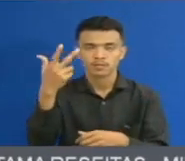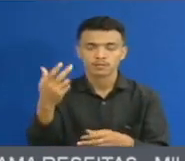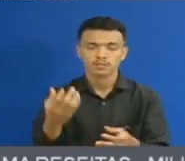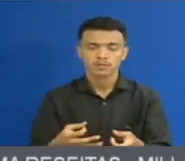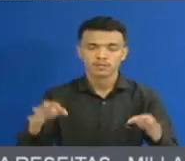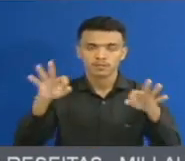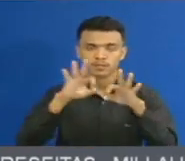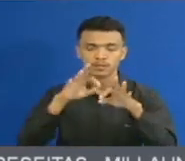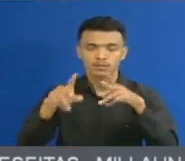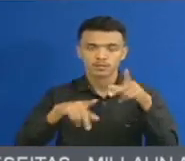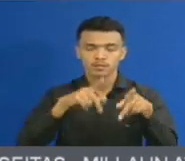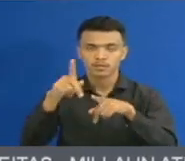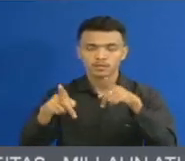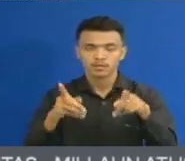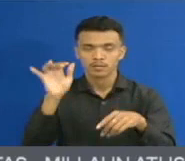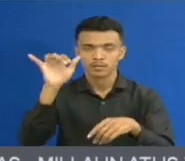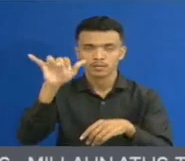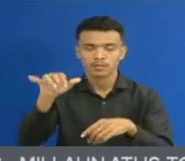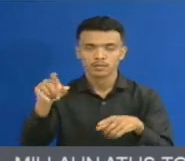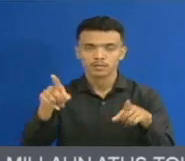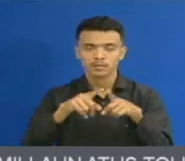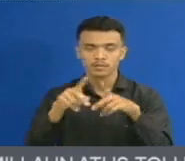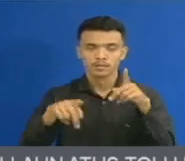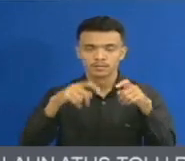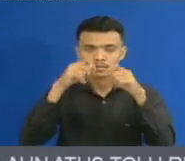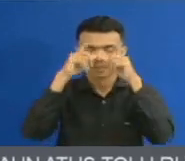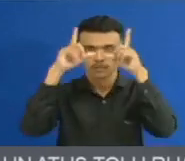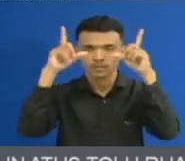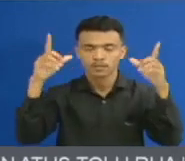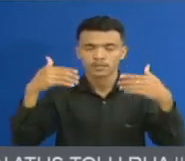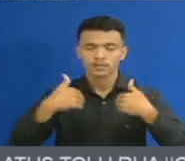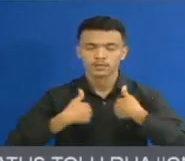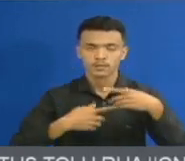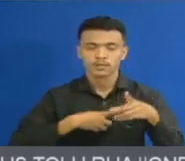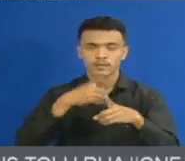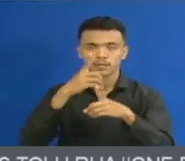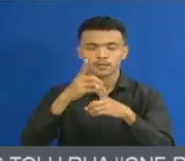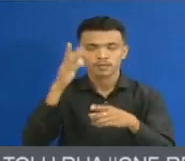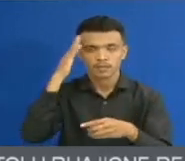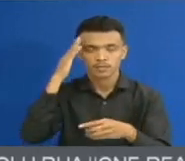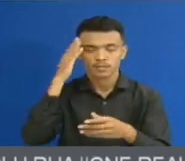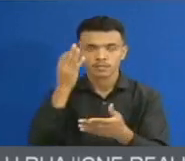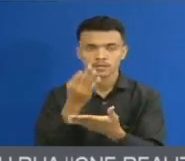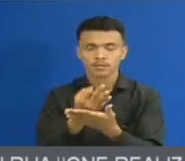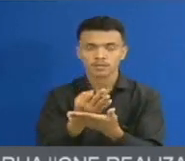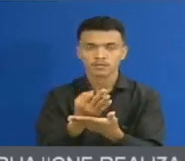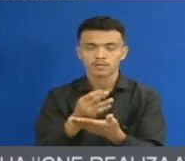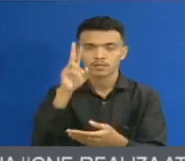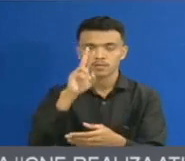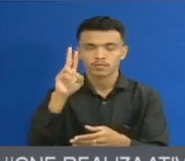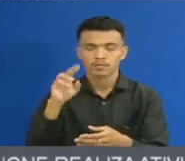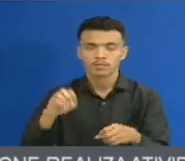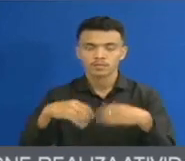ter a comunidade Sira, nuda cidadão Timor-Leste, e a direito para a tua Atene, ninha orçamento, né, utiliza no SA. Para